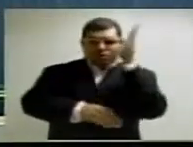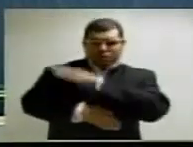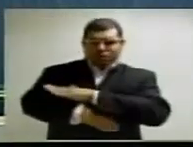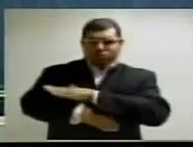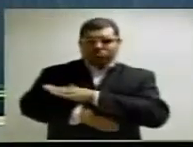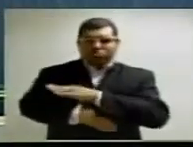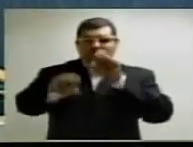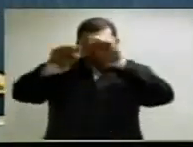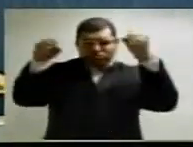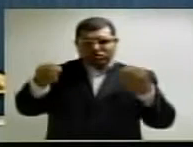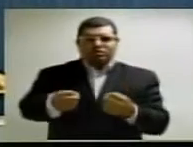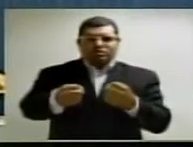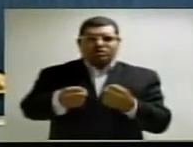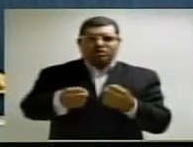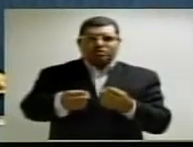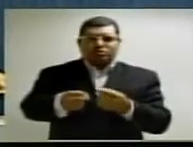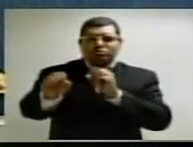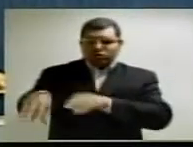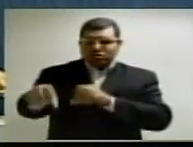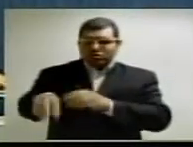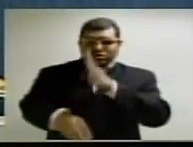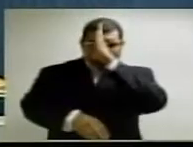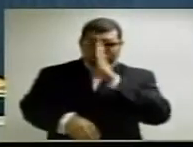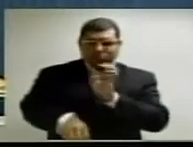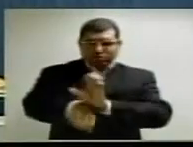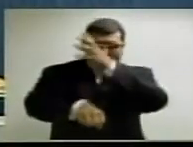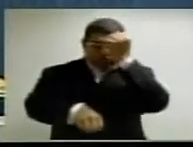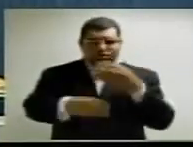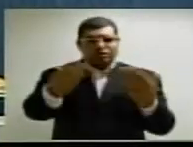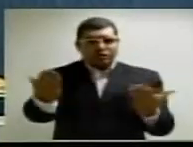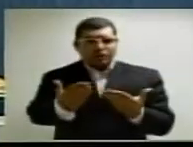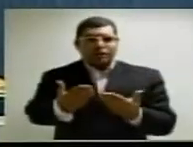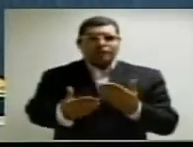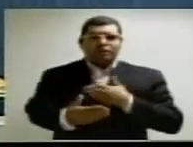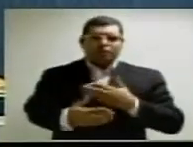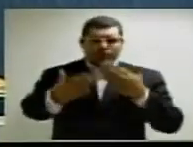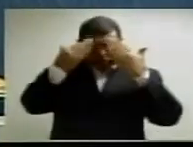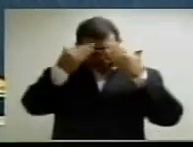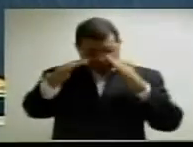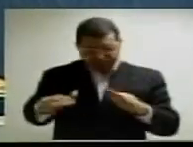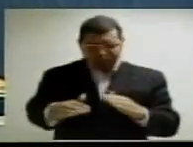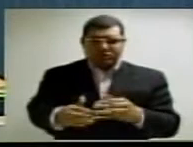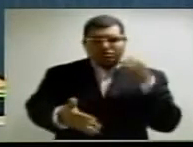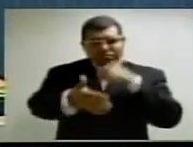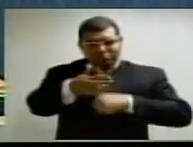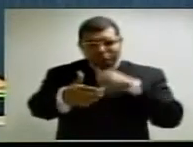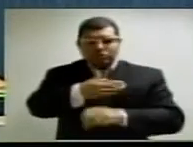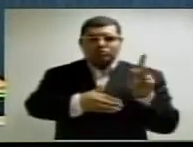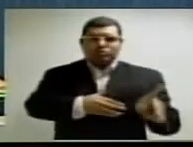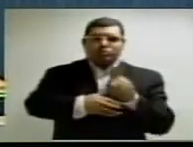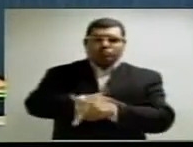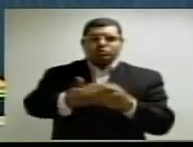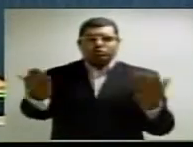para o sistema de ensino público do estado do Amazonas. Então, quero prestar, por fim, minha solidariedade à luta dos professores e